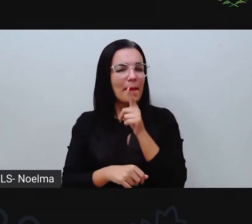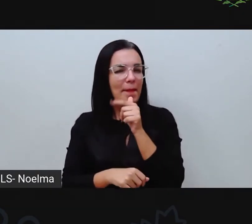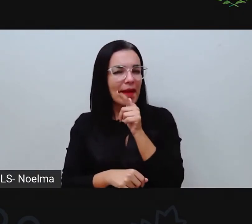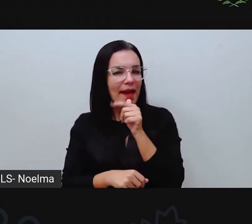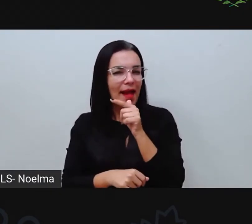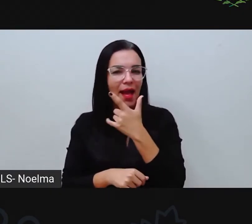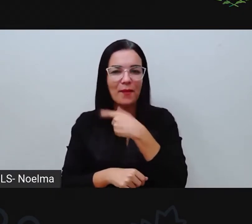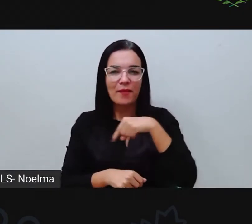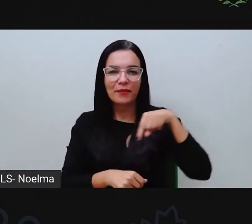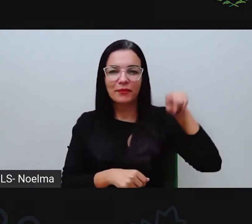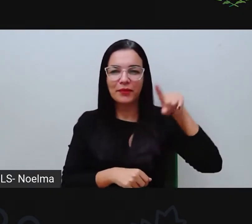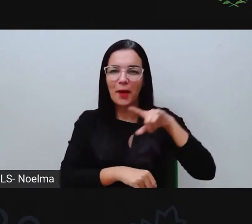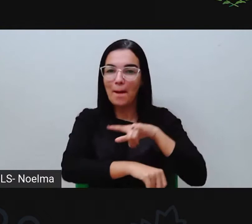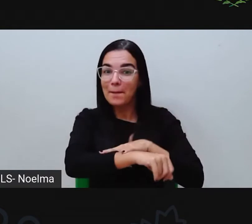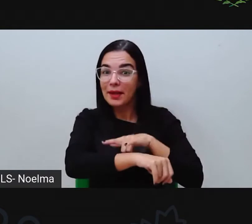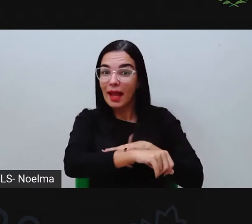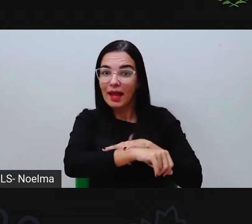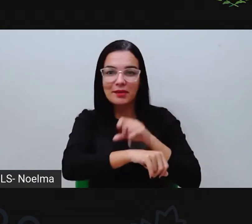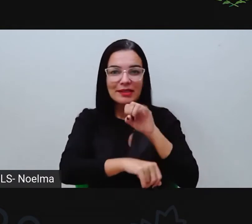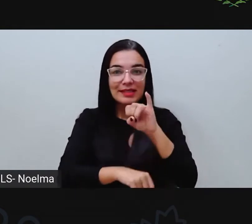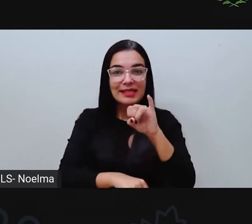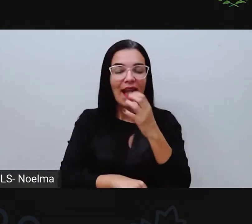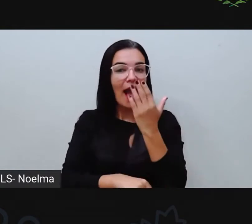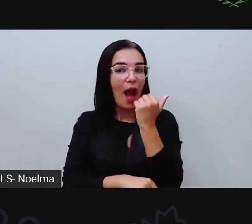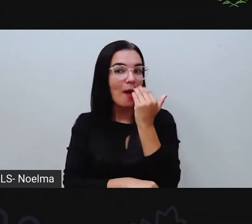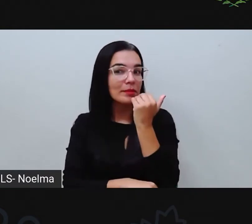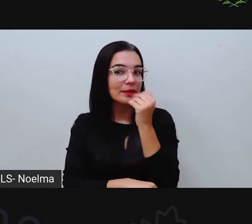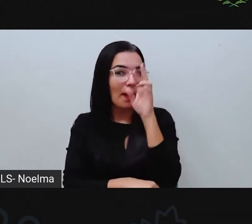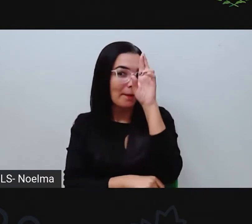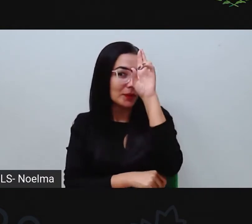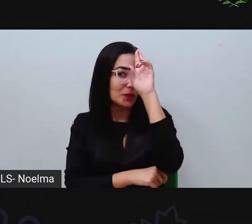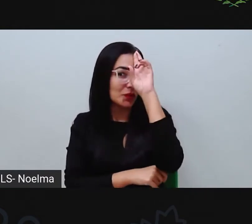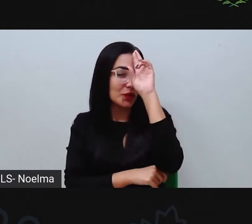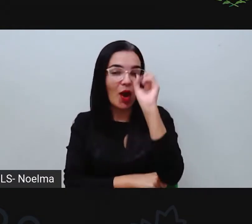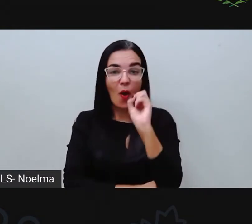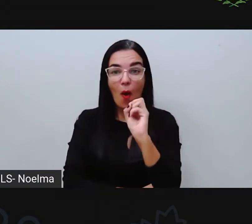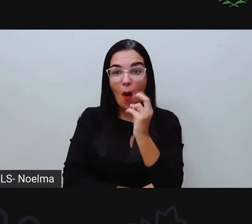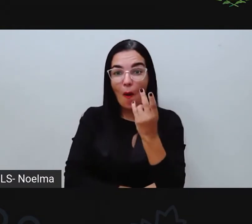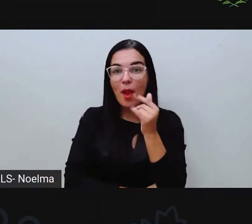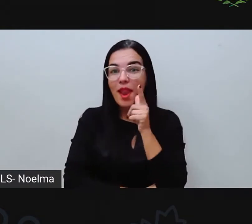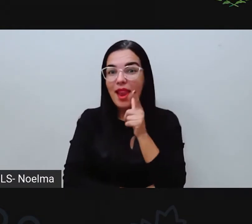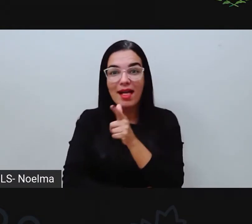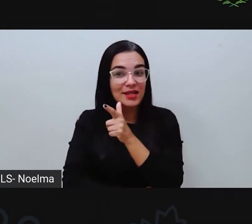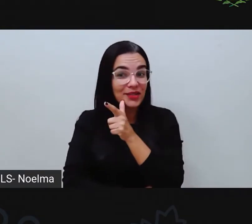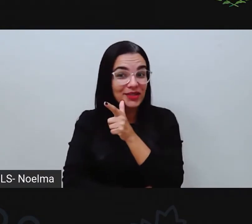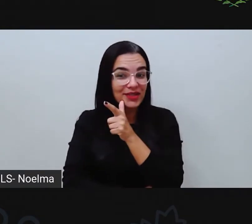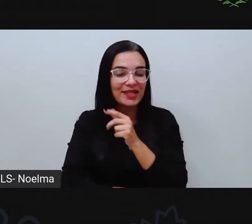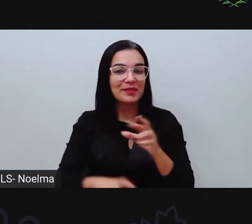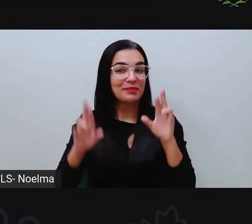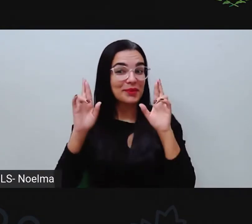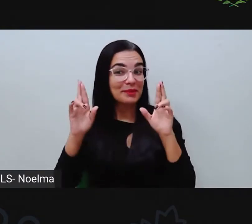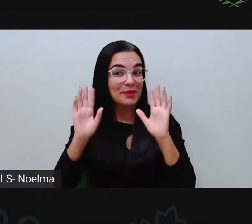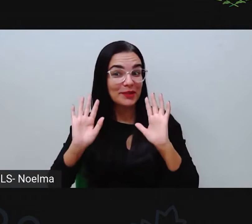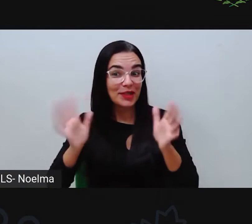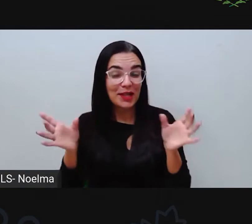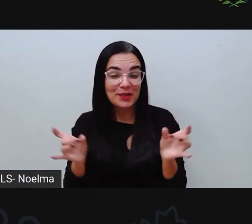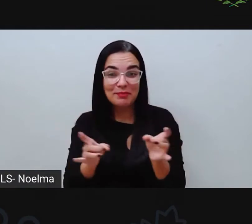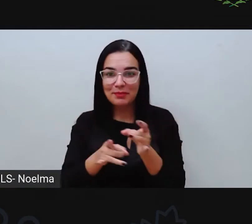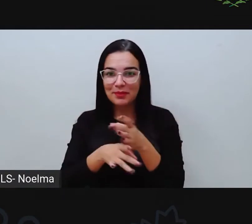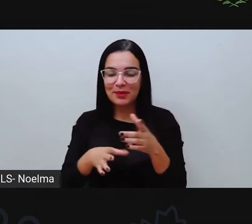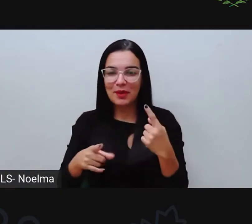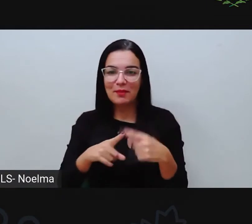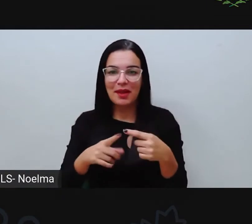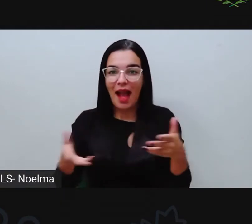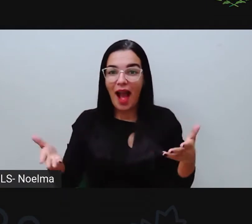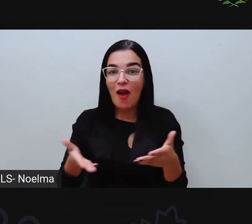água, ir ao banheiro, almoçar quem não almoçou, fazer um lanchinho para quem está com fome aí? Espero que vocês já tenham aproveitado tudo isso, porque nós